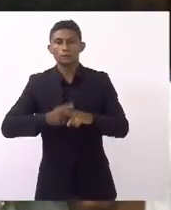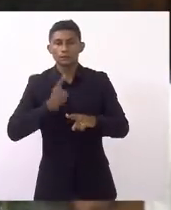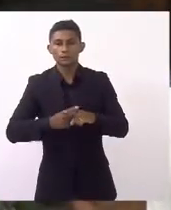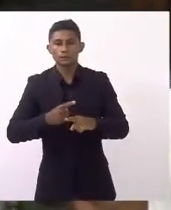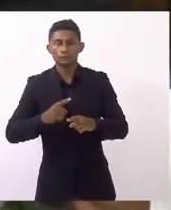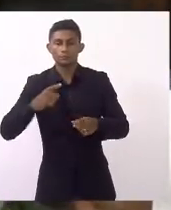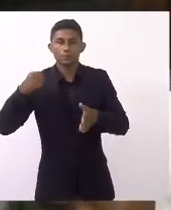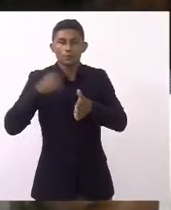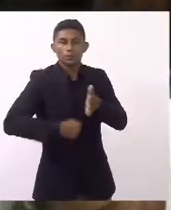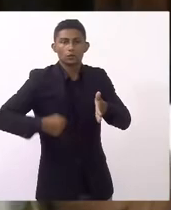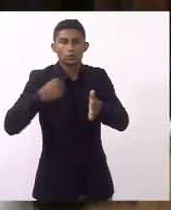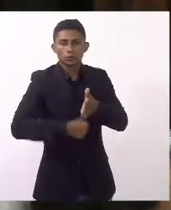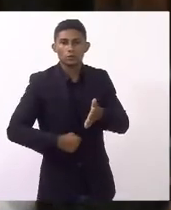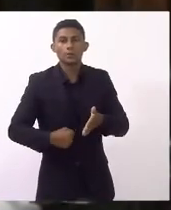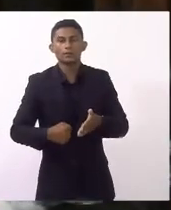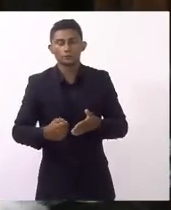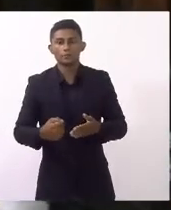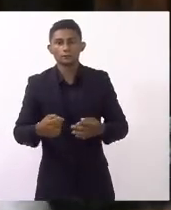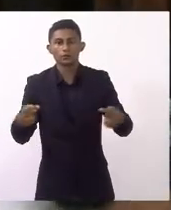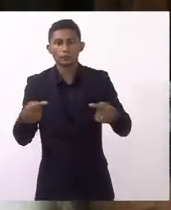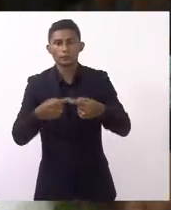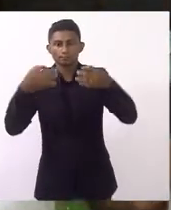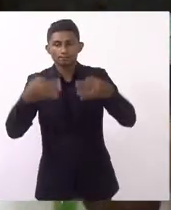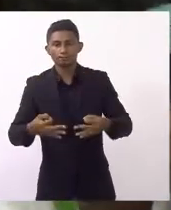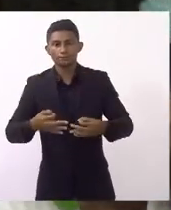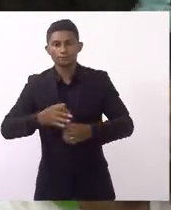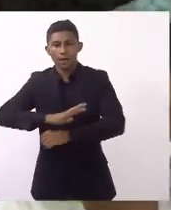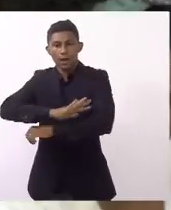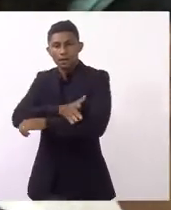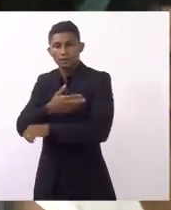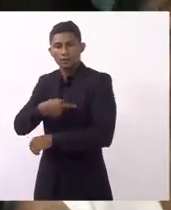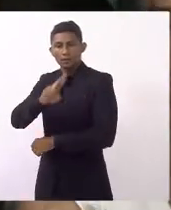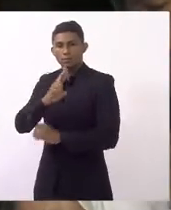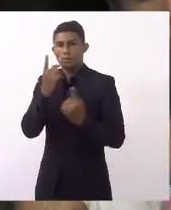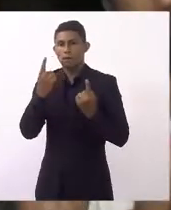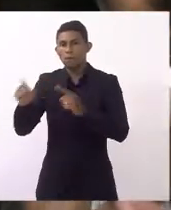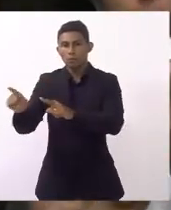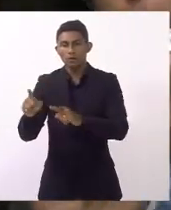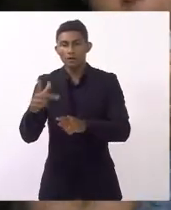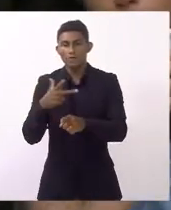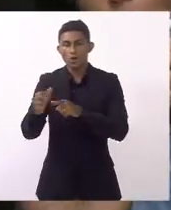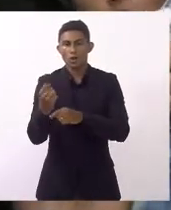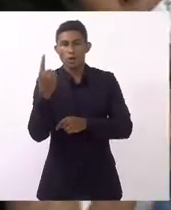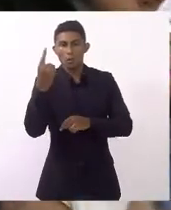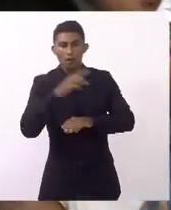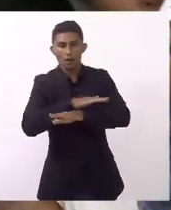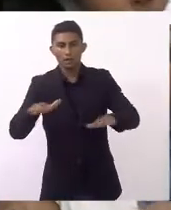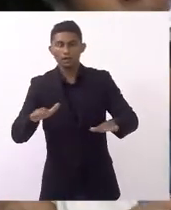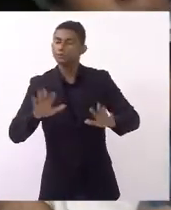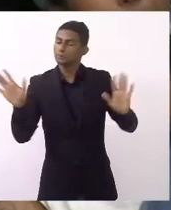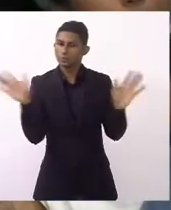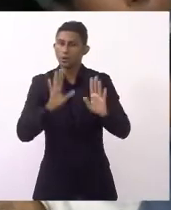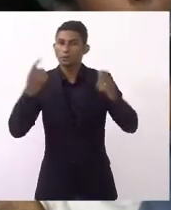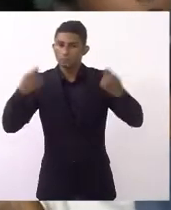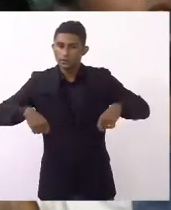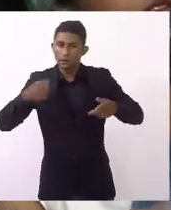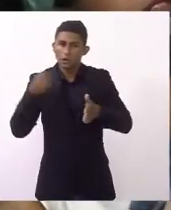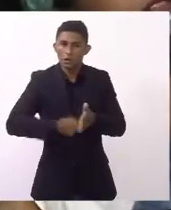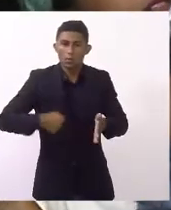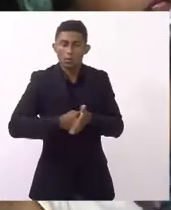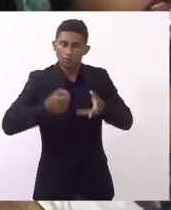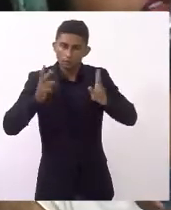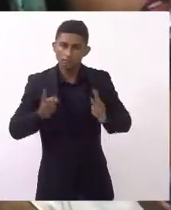luta da sentido para causa a luta contra o racismo religioso Ela não é uma luta que vai se encerrar em uma vitória E era uma luta permanente